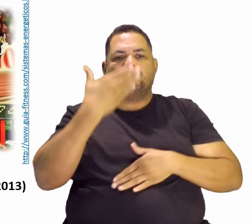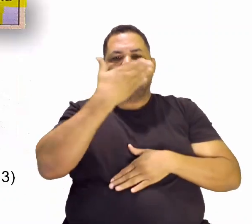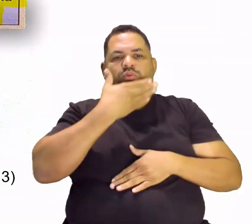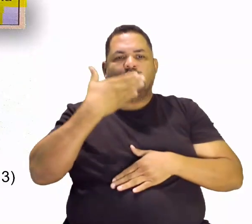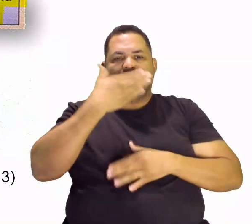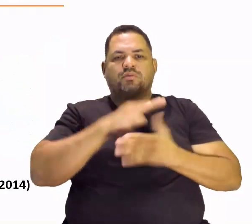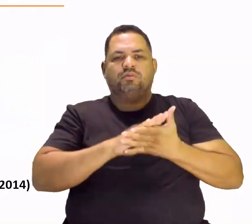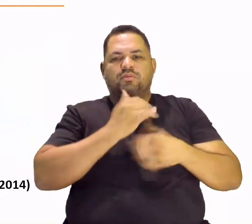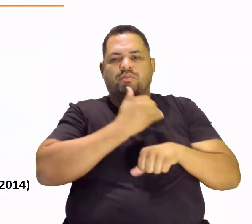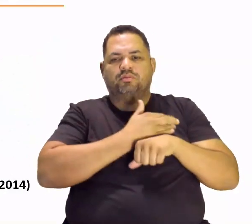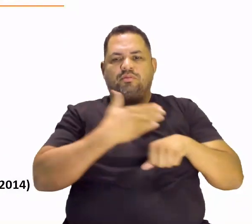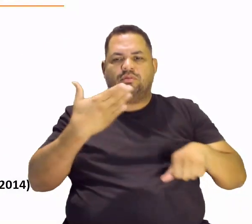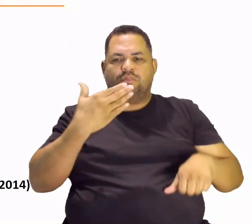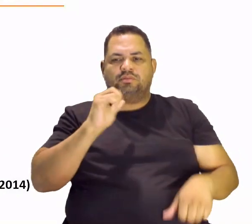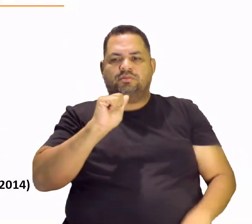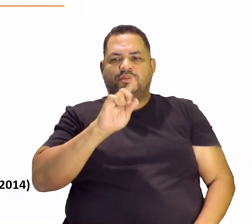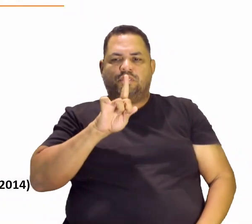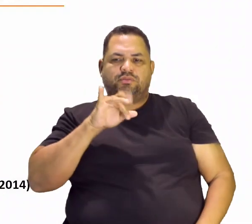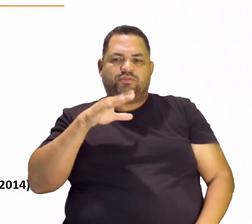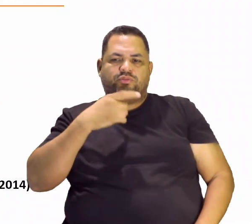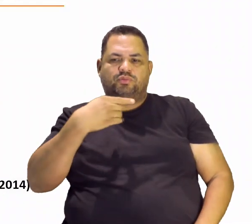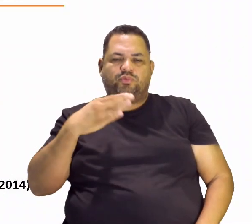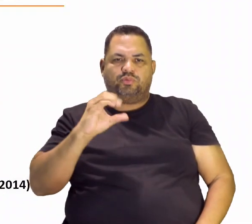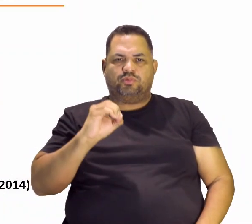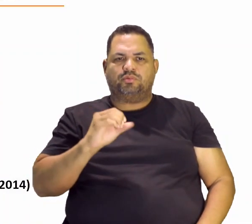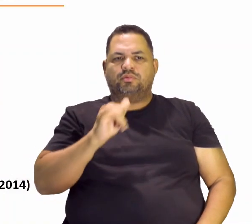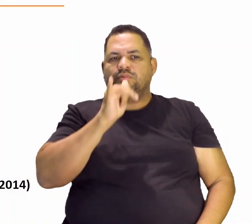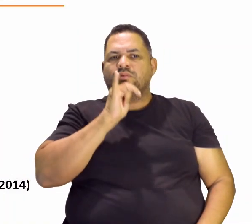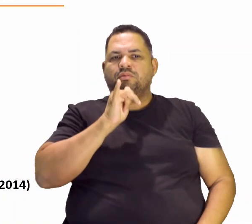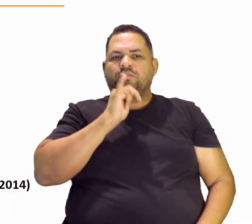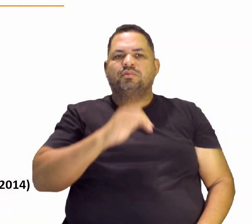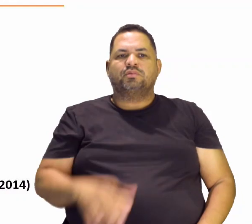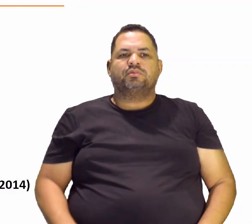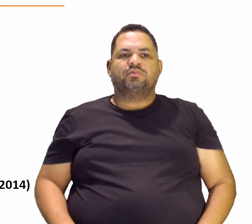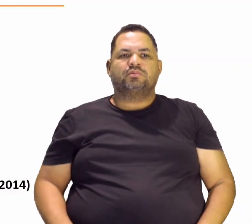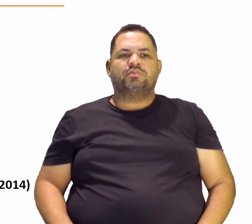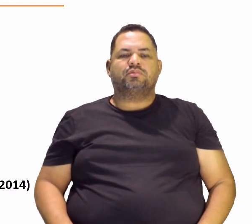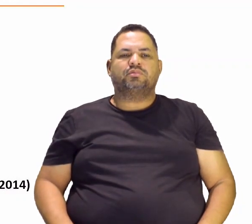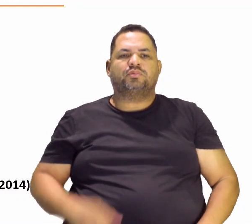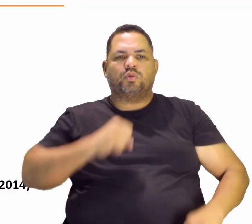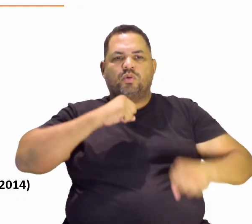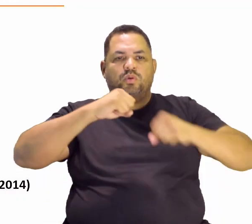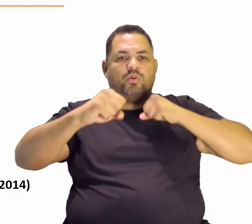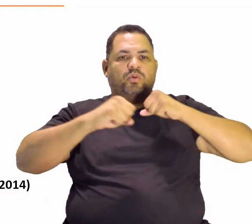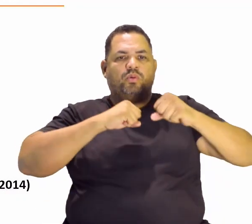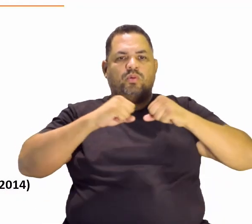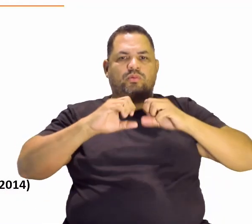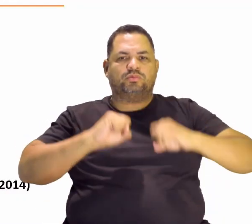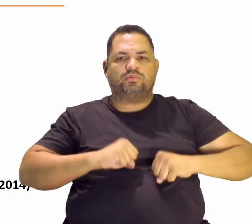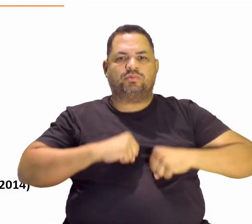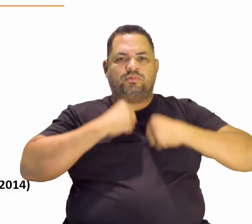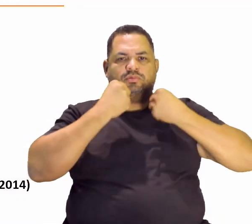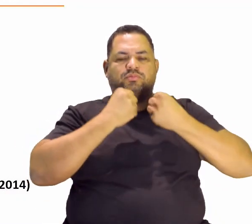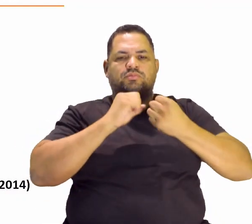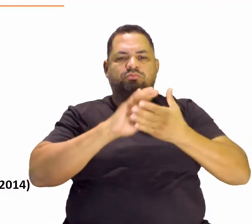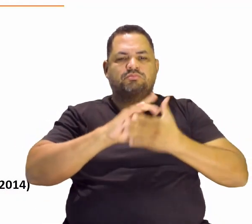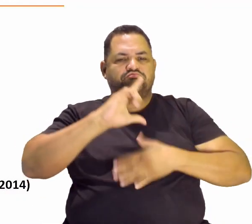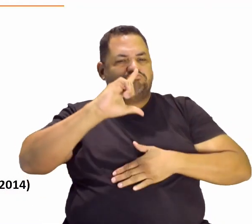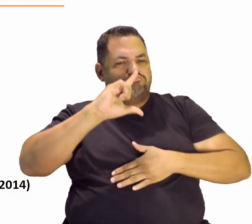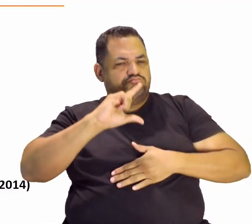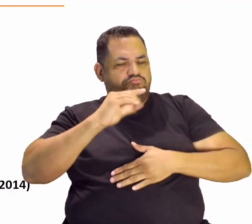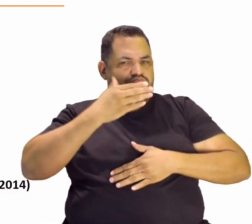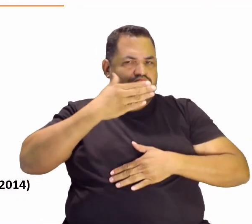graxo, ok? Por exemplo, no atletismo, esforços de curta e média